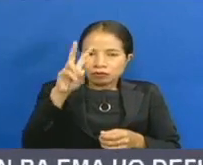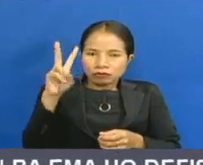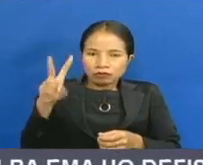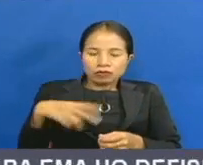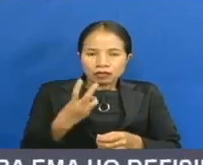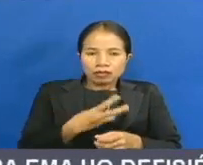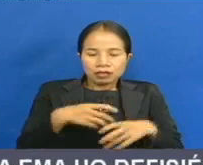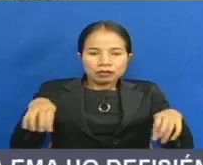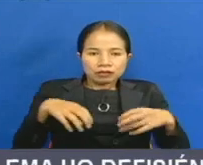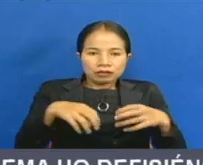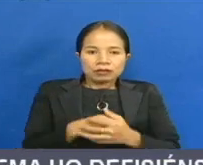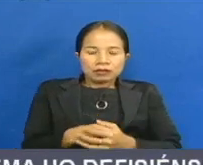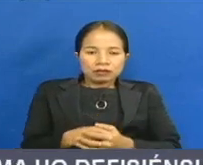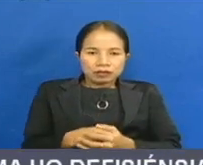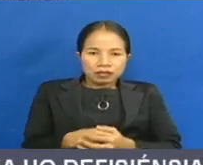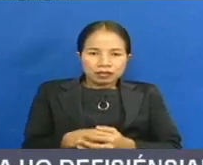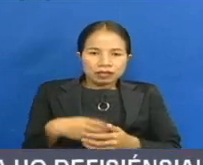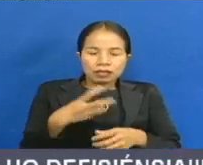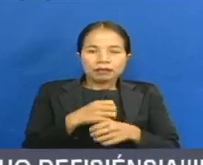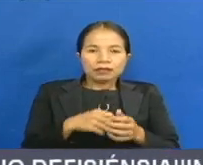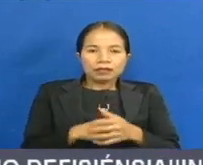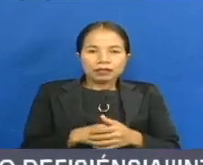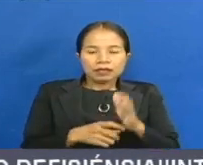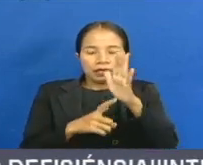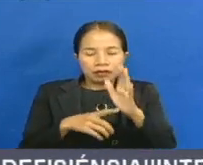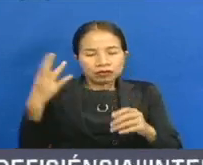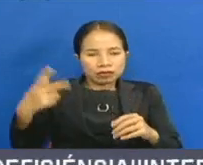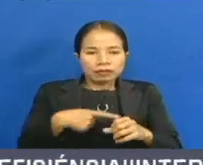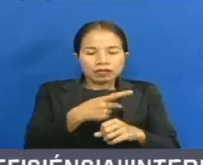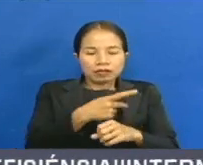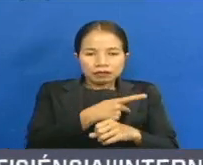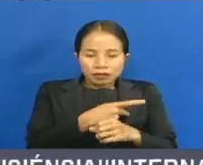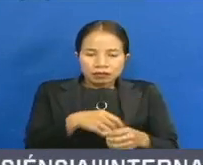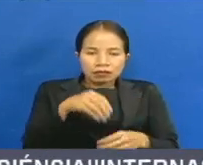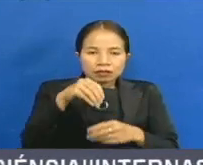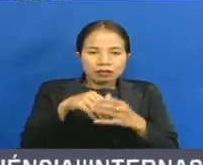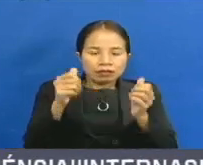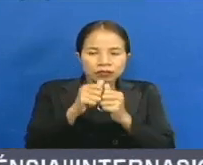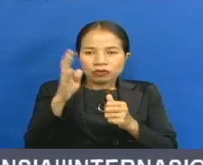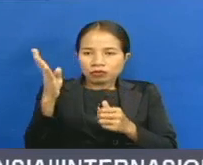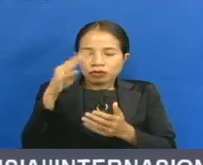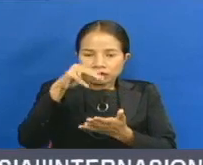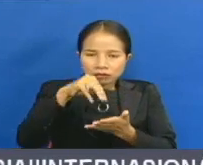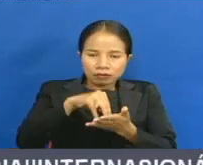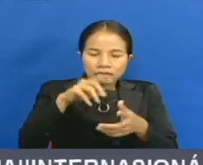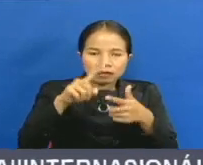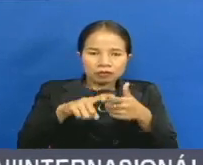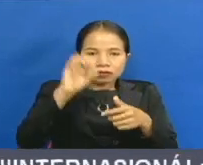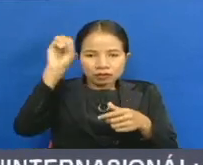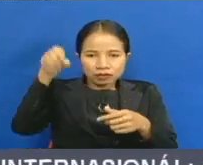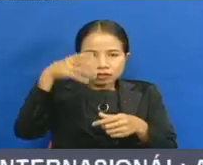2022 e tem a projeção EDTLEP, a mim pronunciei o Parlamento e dado recolha 40 milhões. Mas bem, depois, graças a